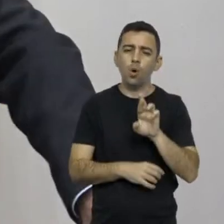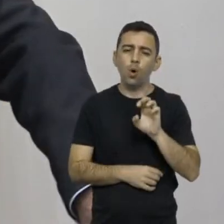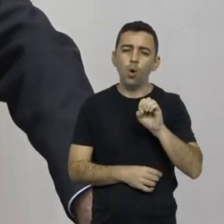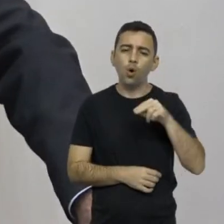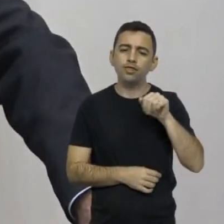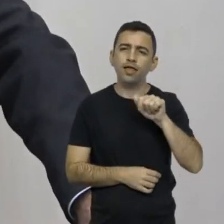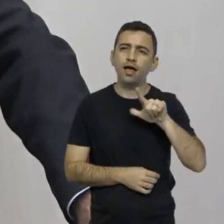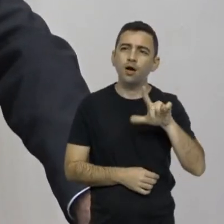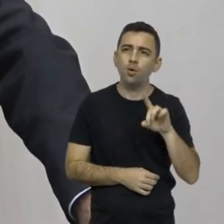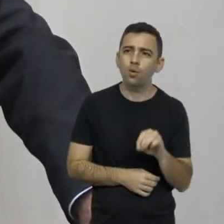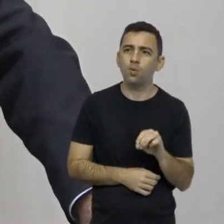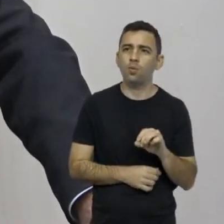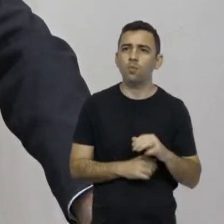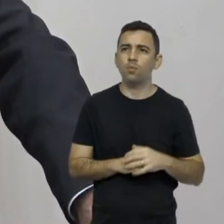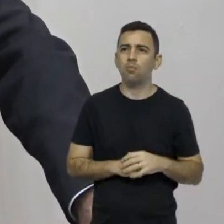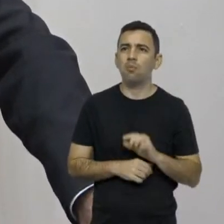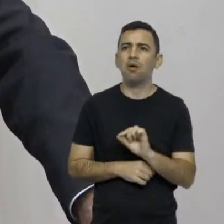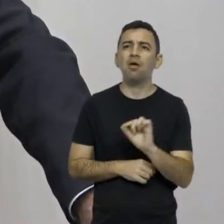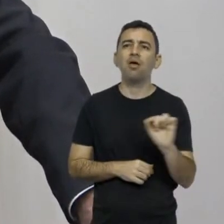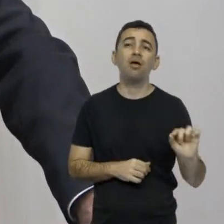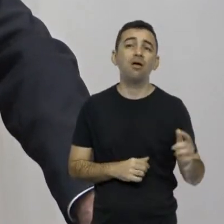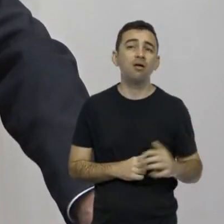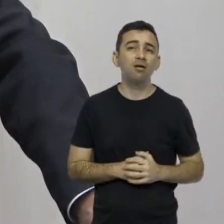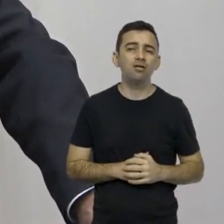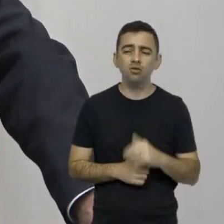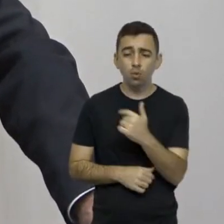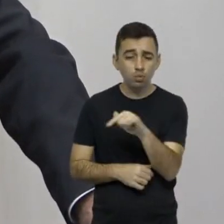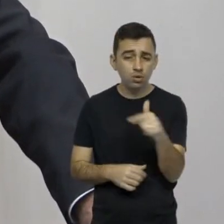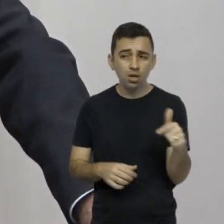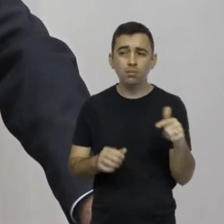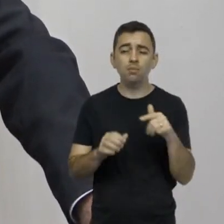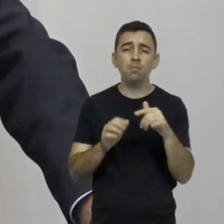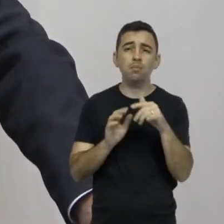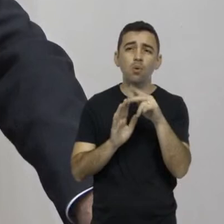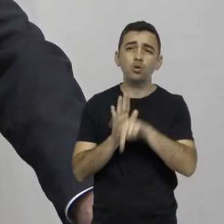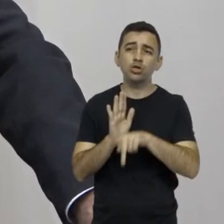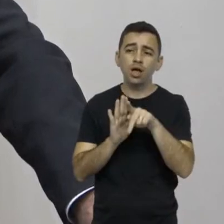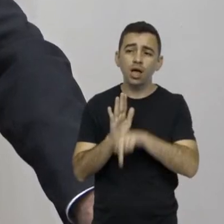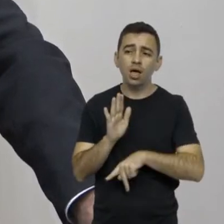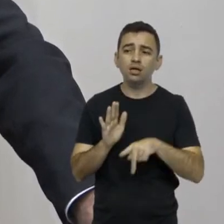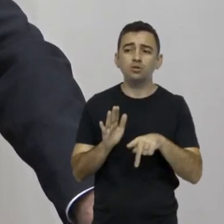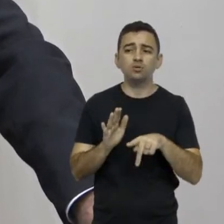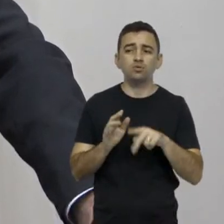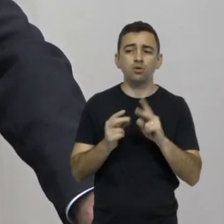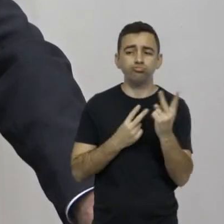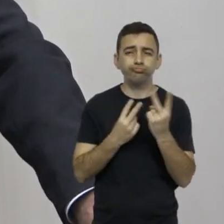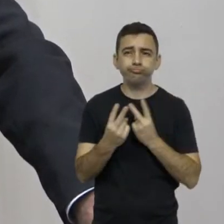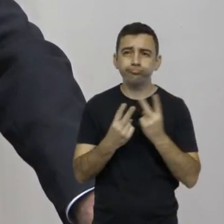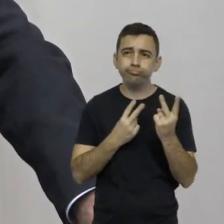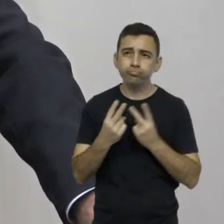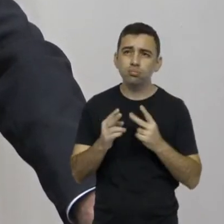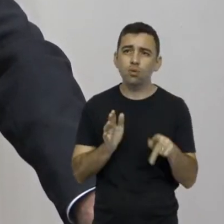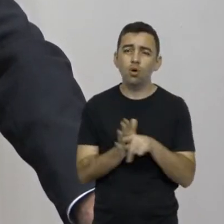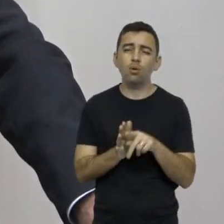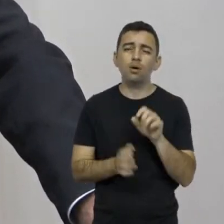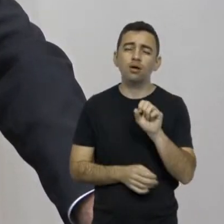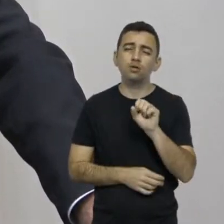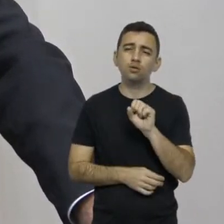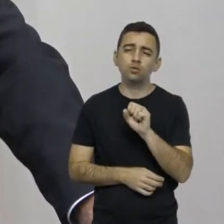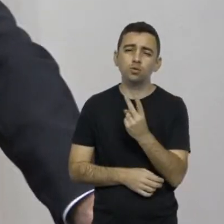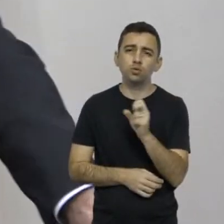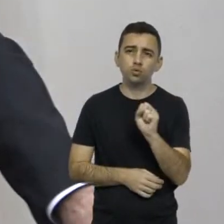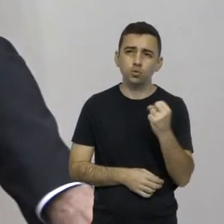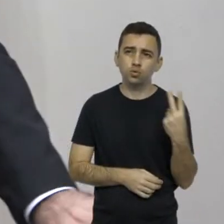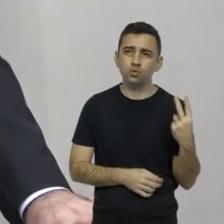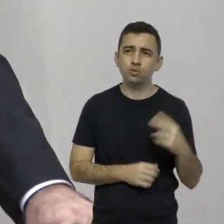quem? Nós não temos projetos para a duplicação da 282. Fosse essa